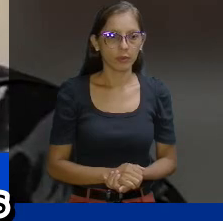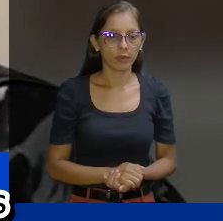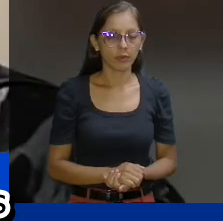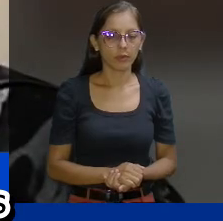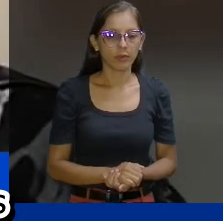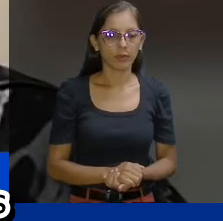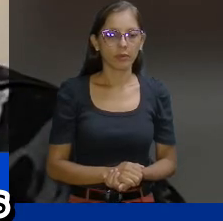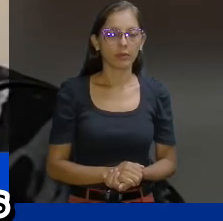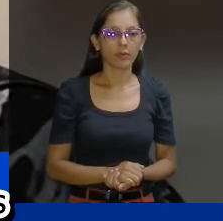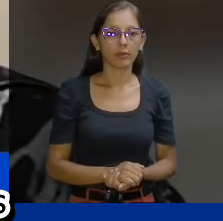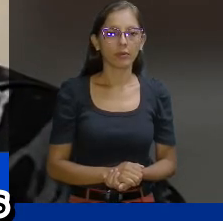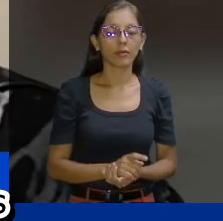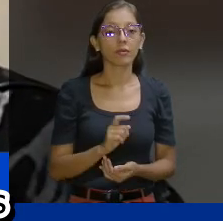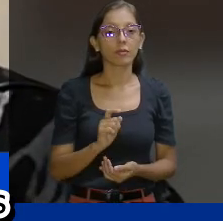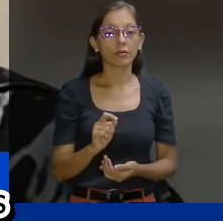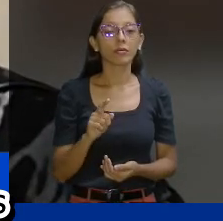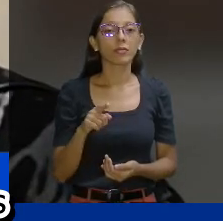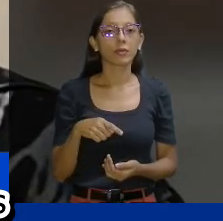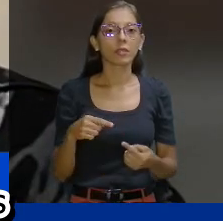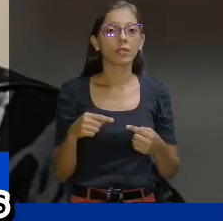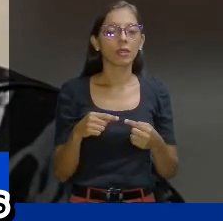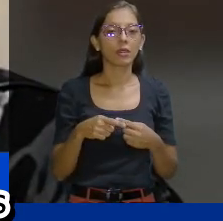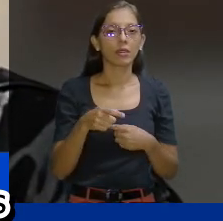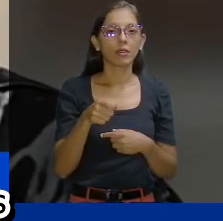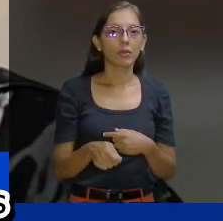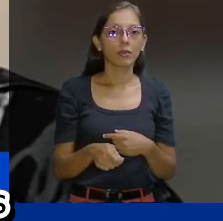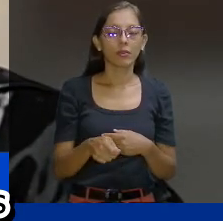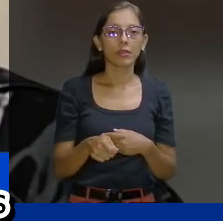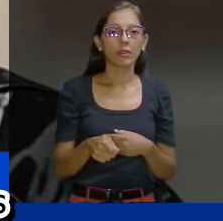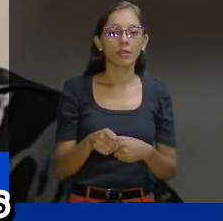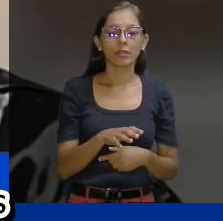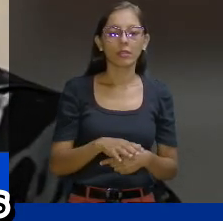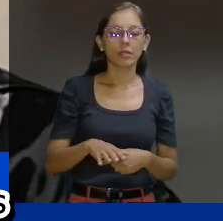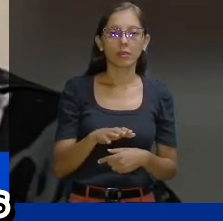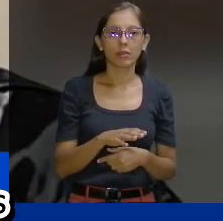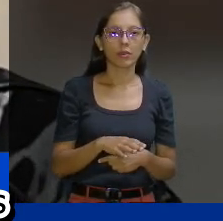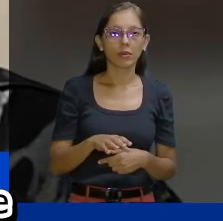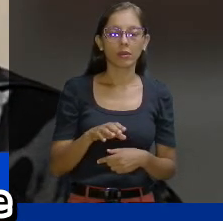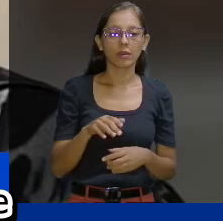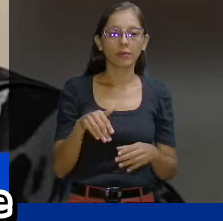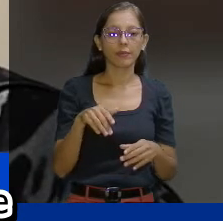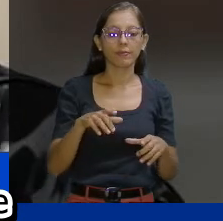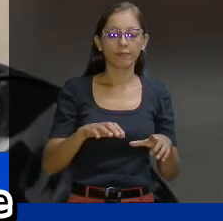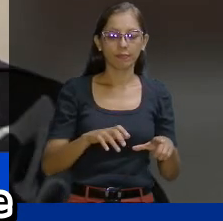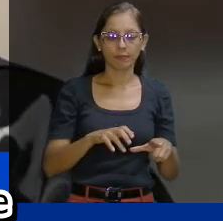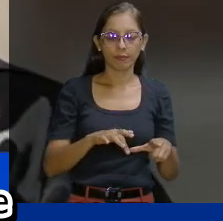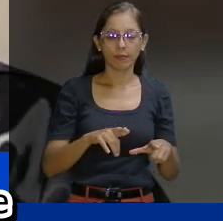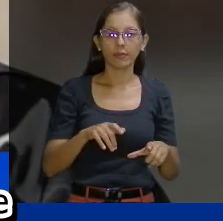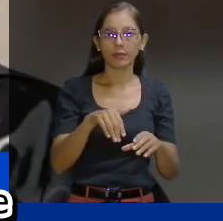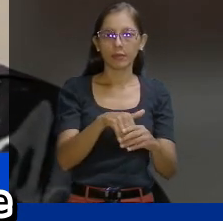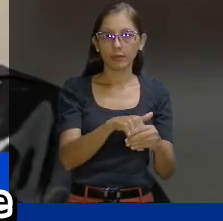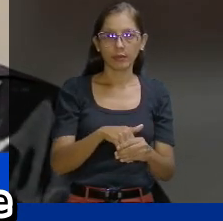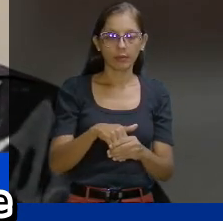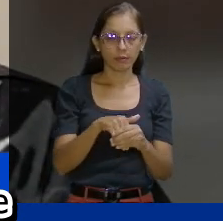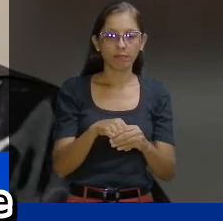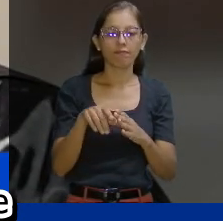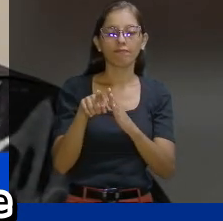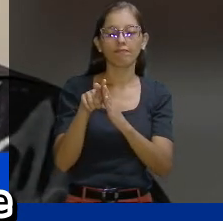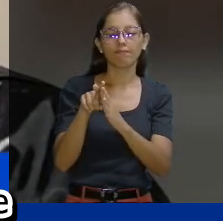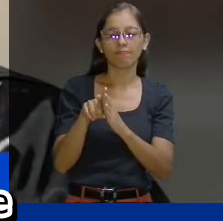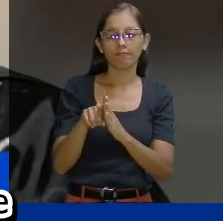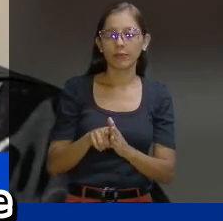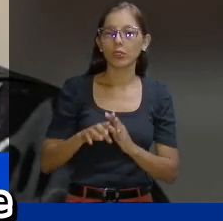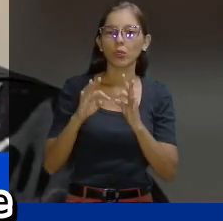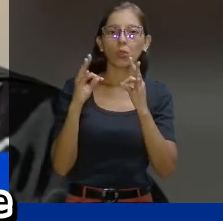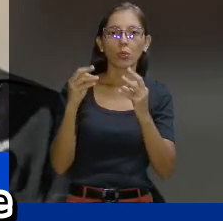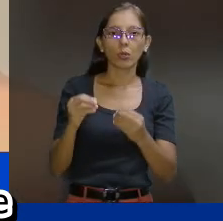armação escura recomendação e a traje juízes toca das preta. zonas eleitorais que, ao analisarem a prestação de conta de todos os candidatos